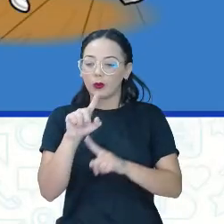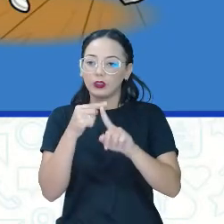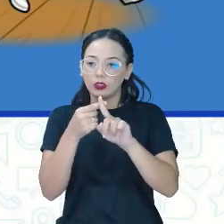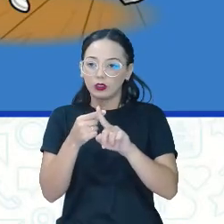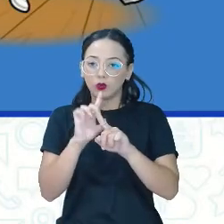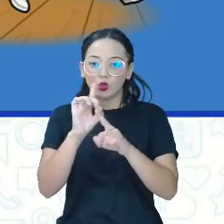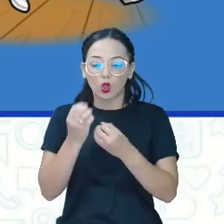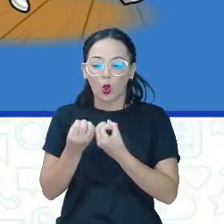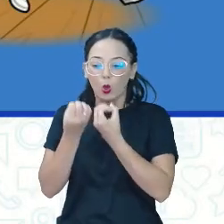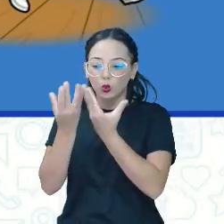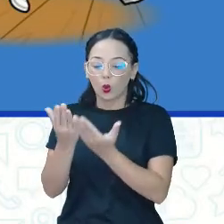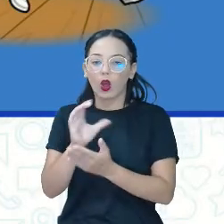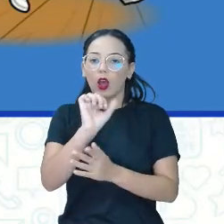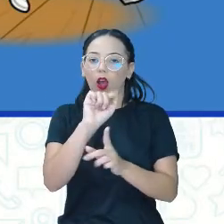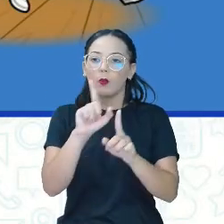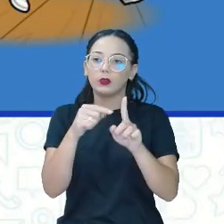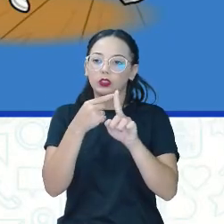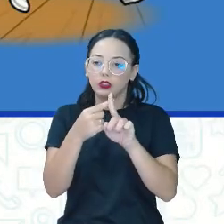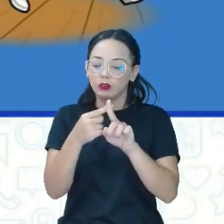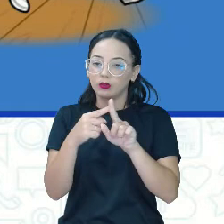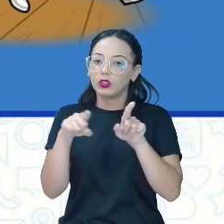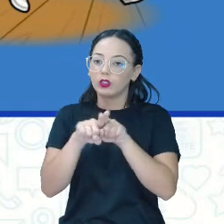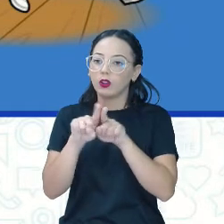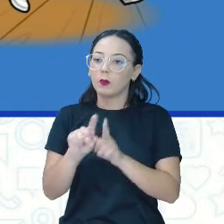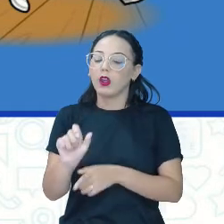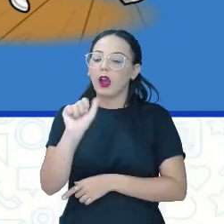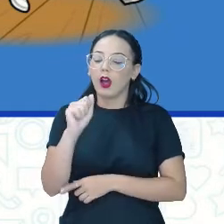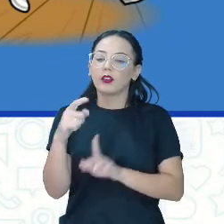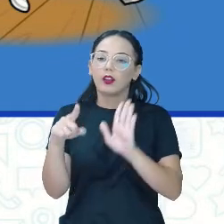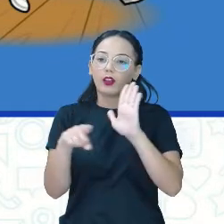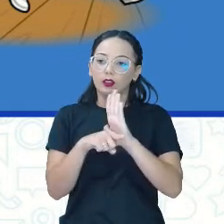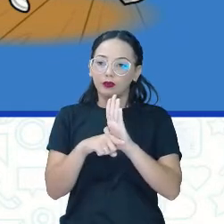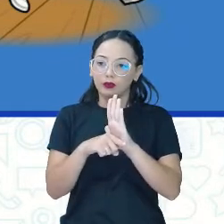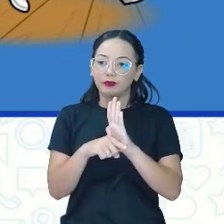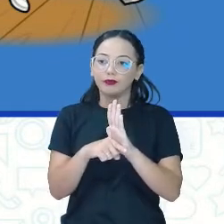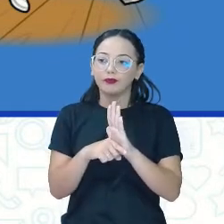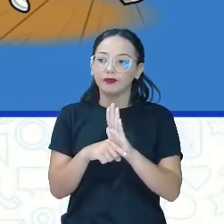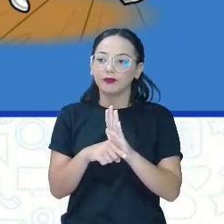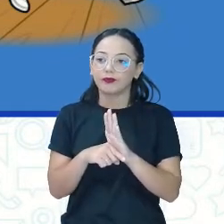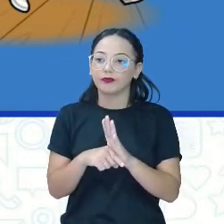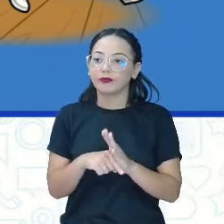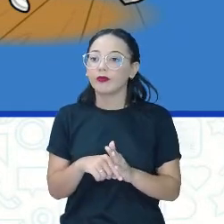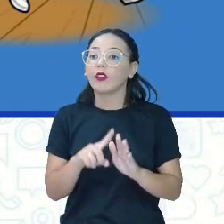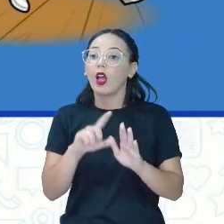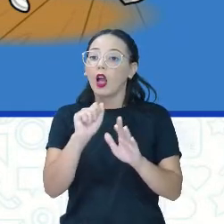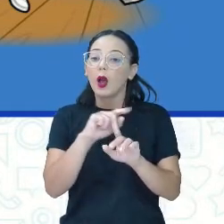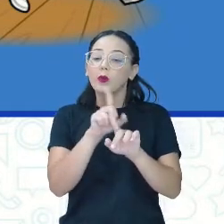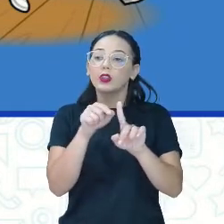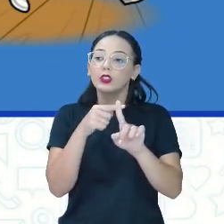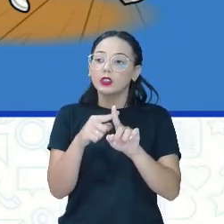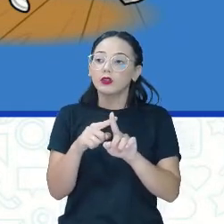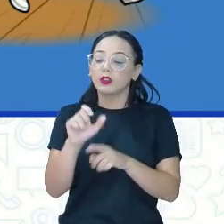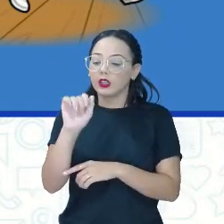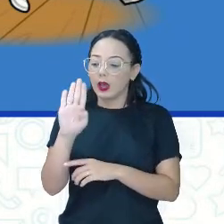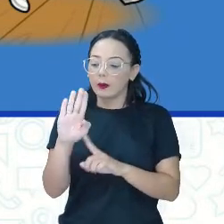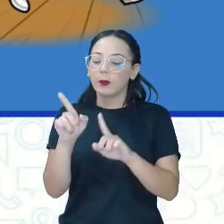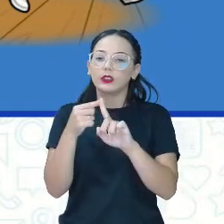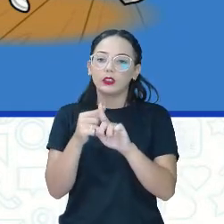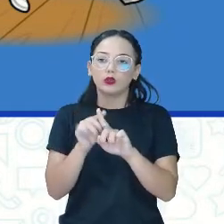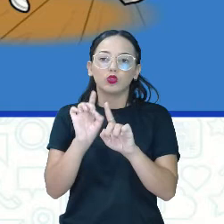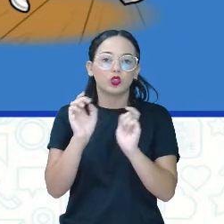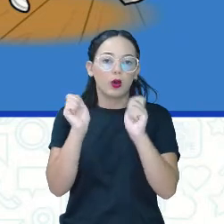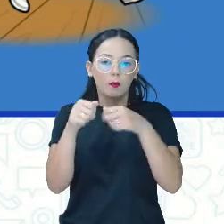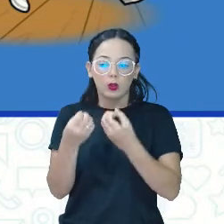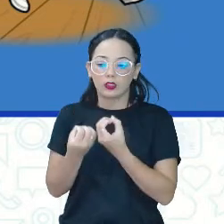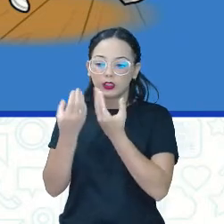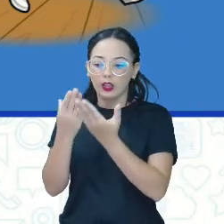positivo, ele doa para A positivo e para A negativo. Desculpa, A positivo e AB positivo. Ele só